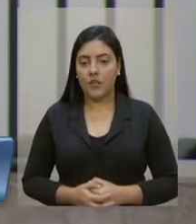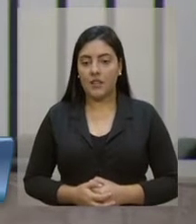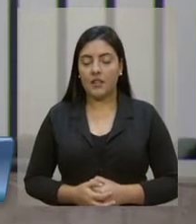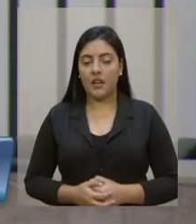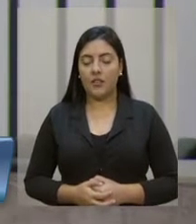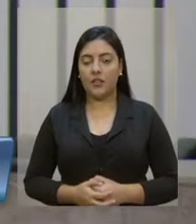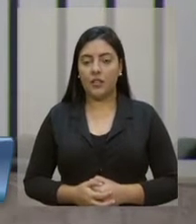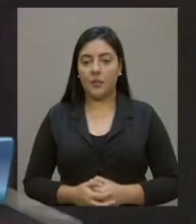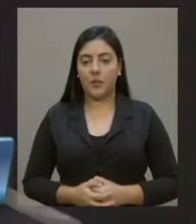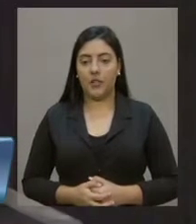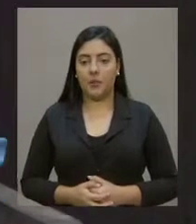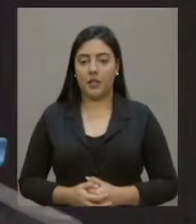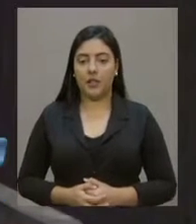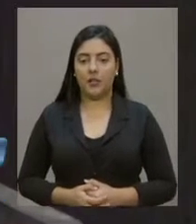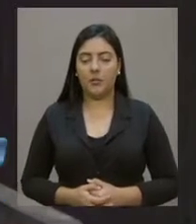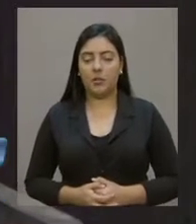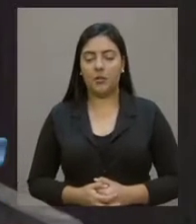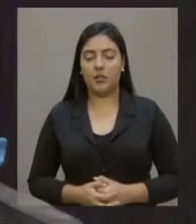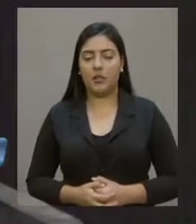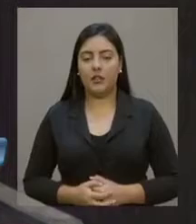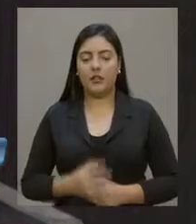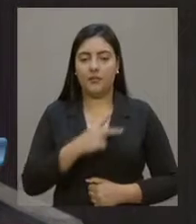Senhor presidente,